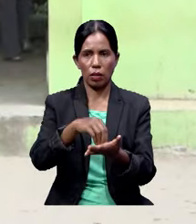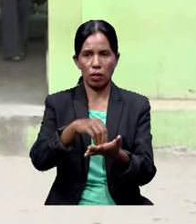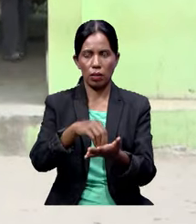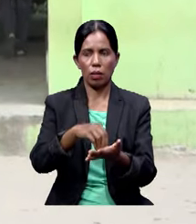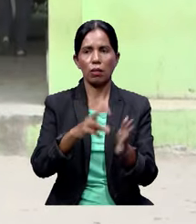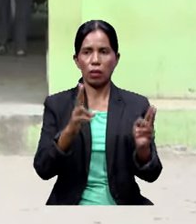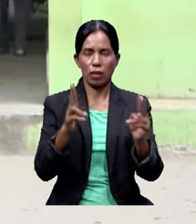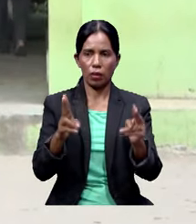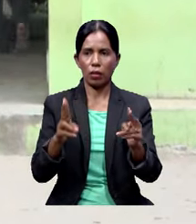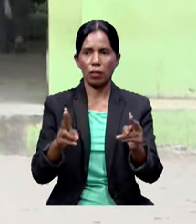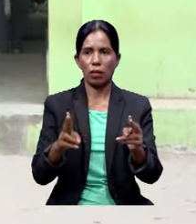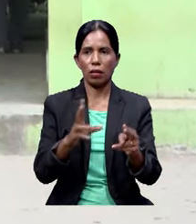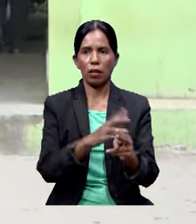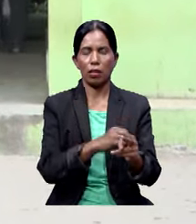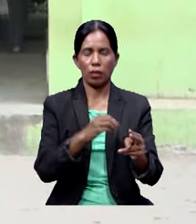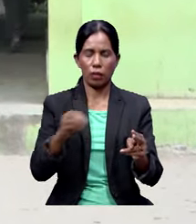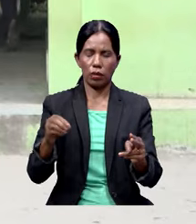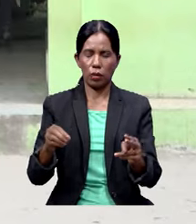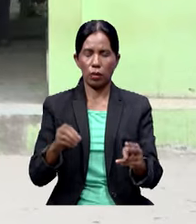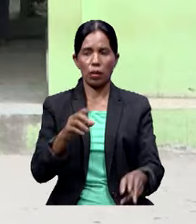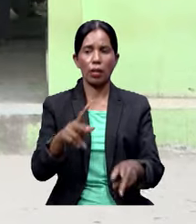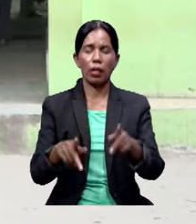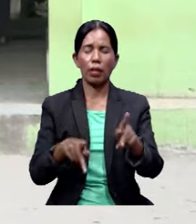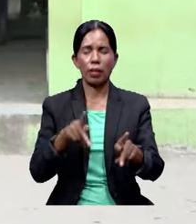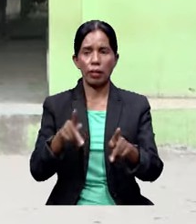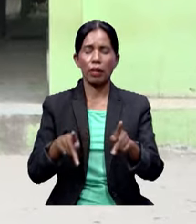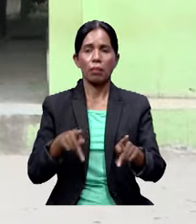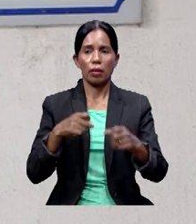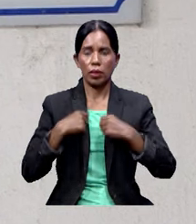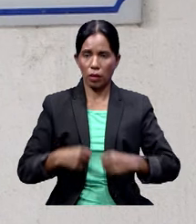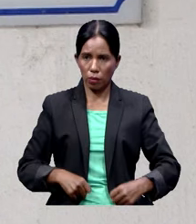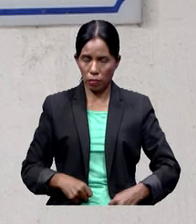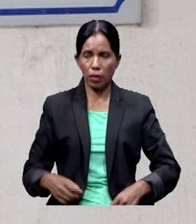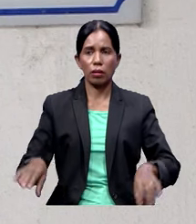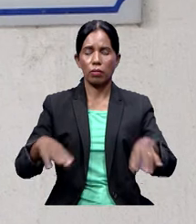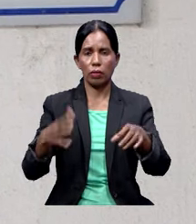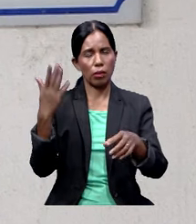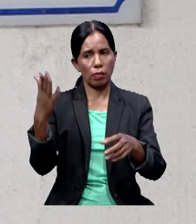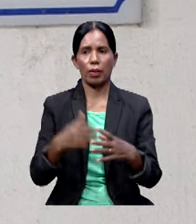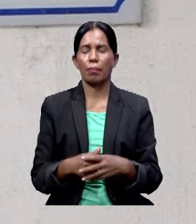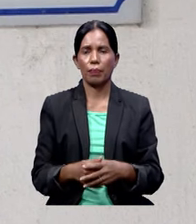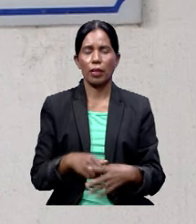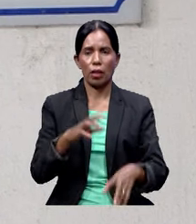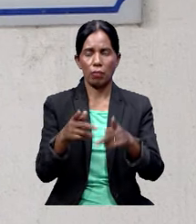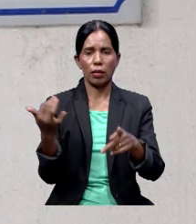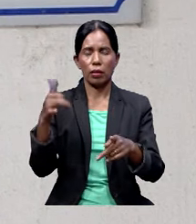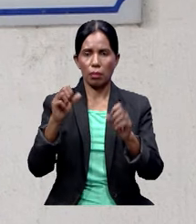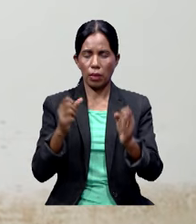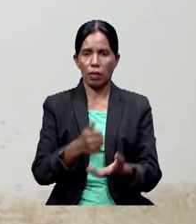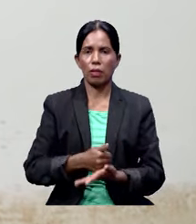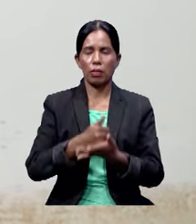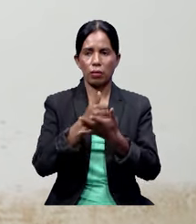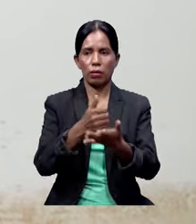alokalalais. Pessoal Saudi ya parte sir hotel liu parte rural horune itne ya komunidad sir bel hetan tenimento no